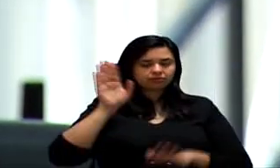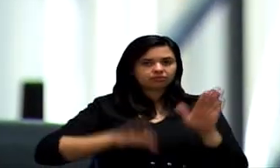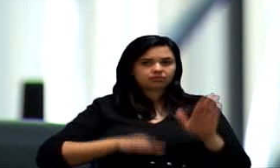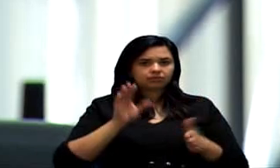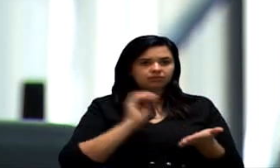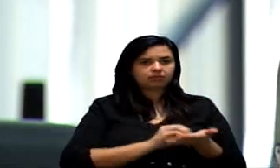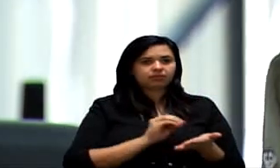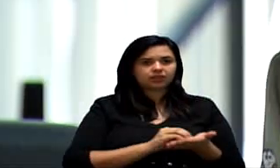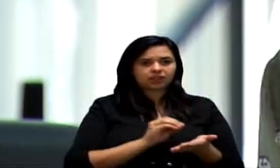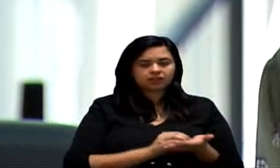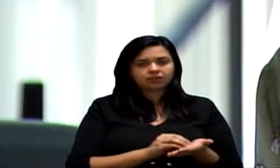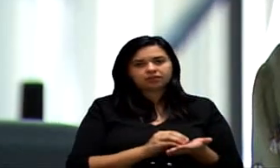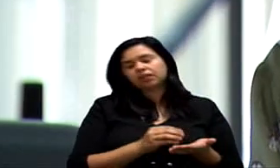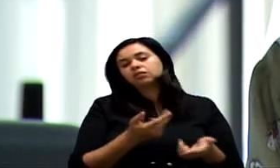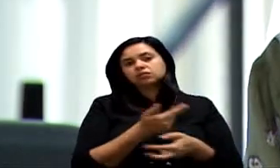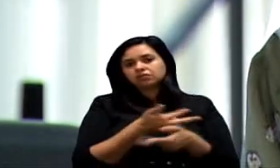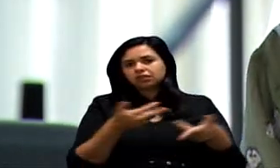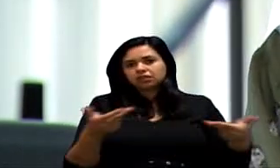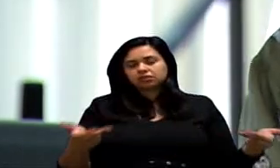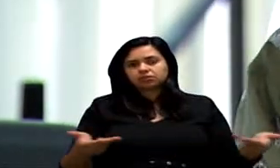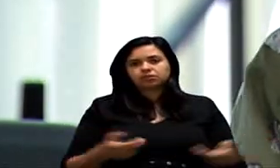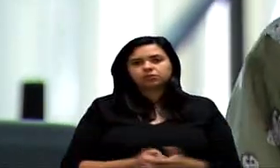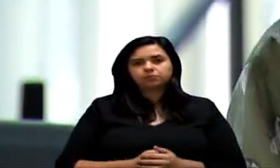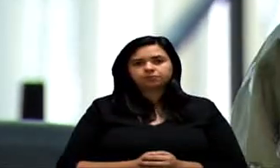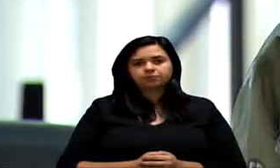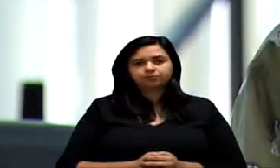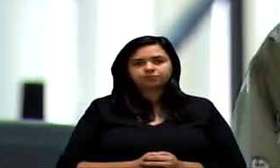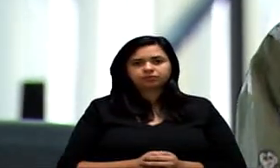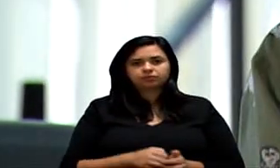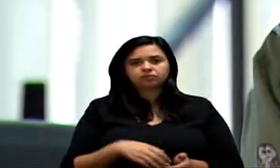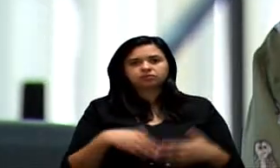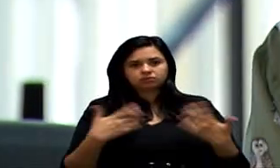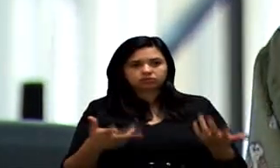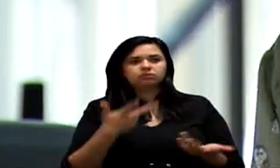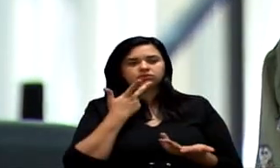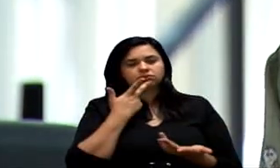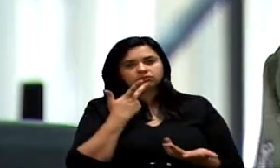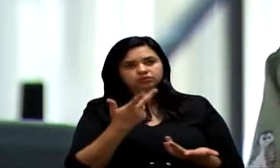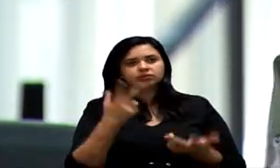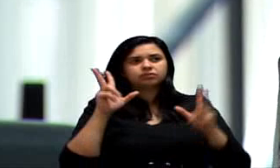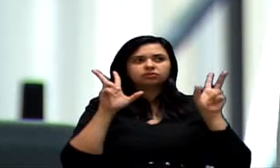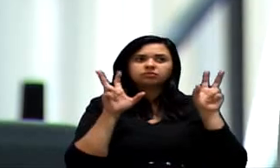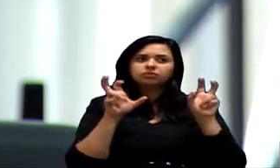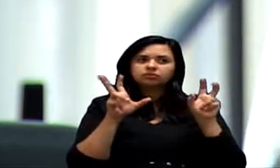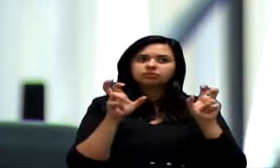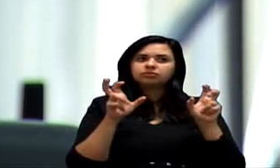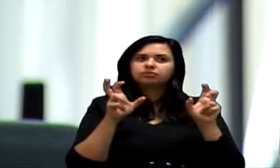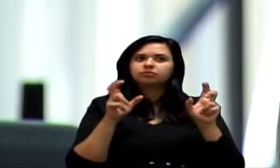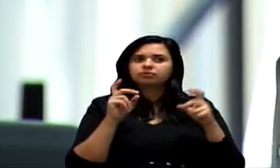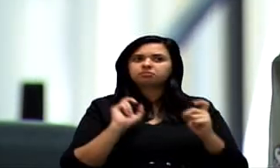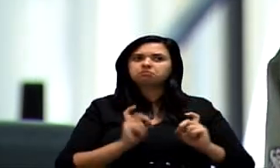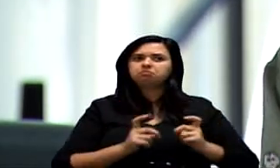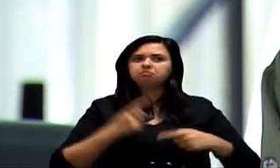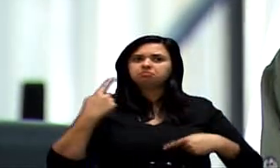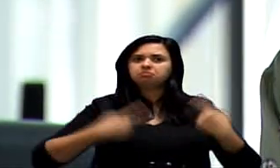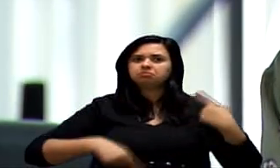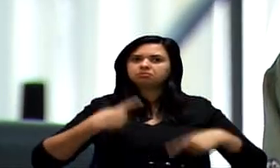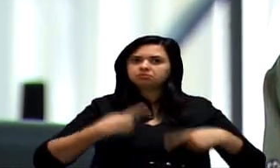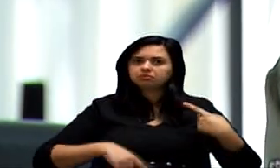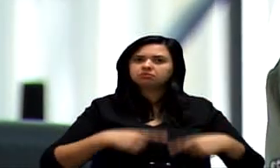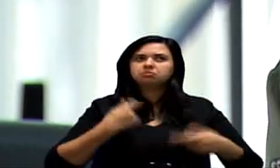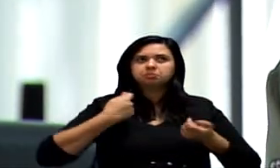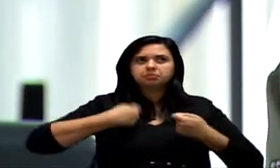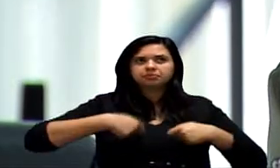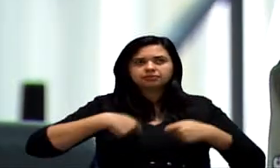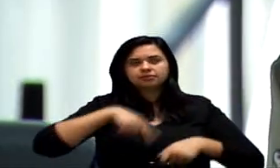Então, são questões fundamentais. Quando a gente traz esse debate, é nesse sentido, acho que de cobrar com que haja maior fiscalização